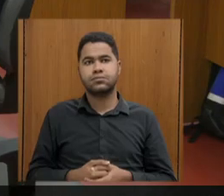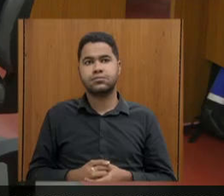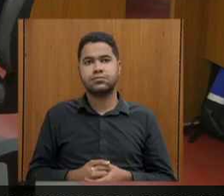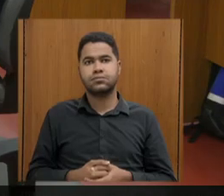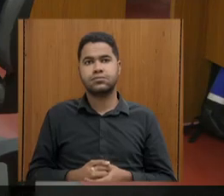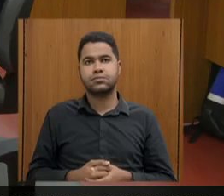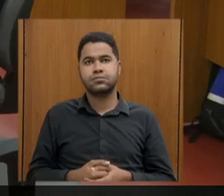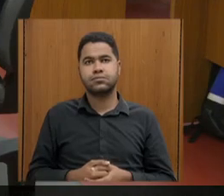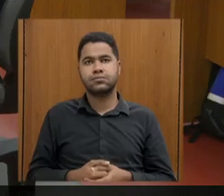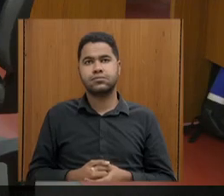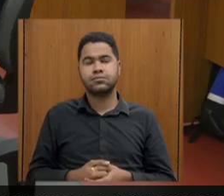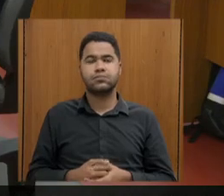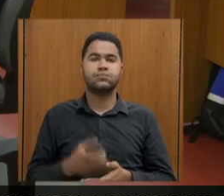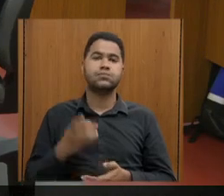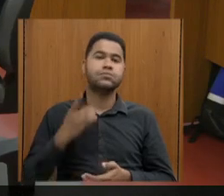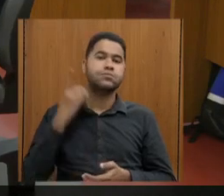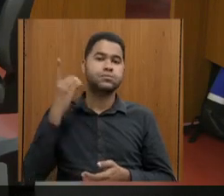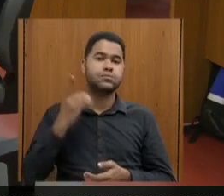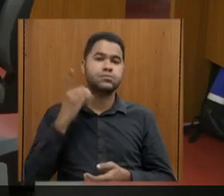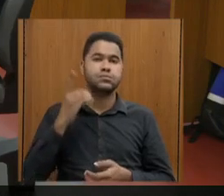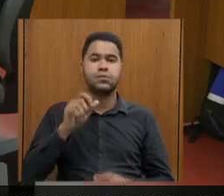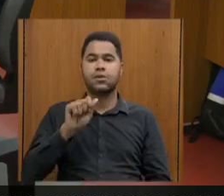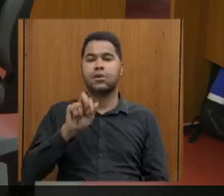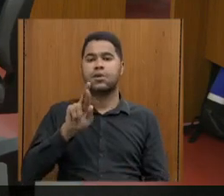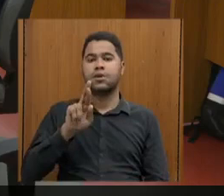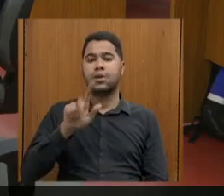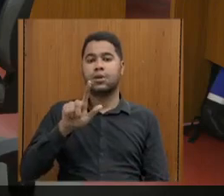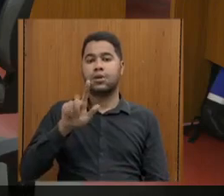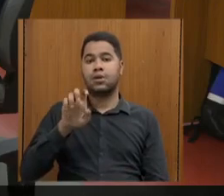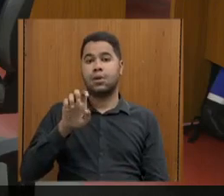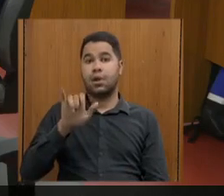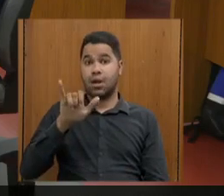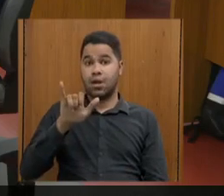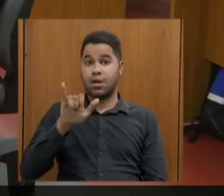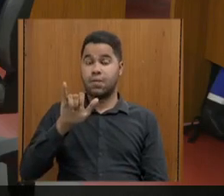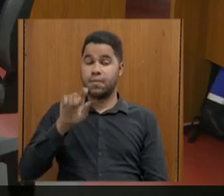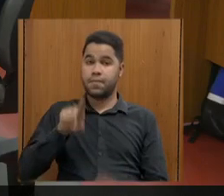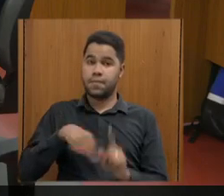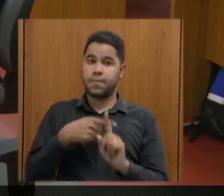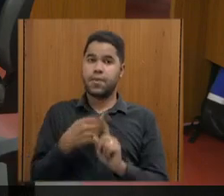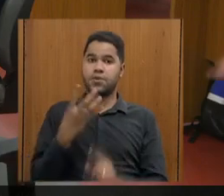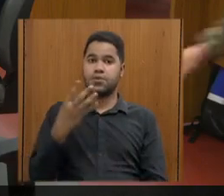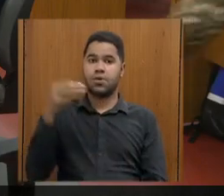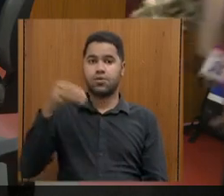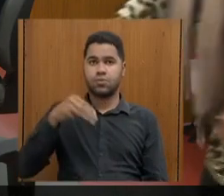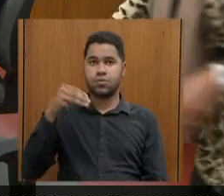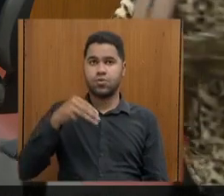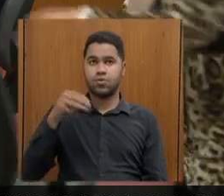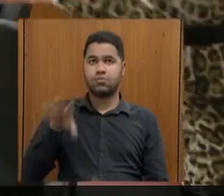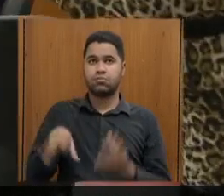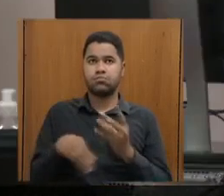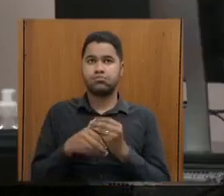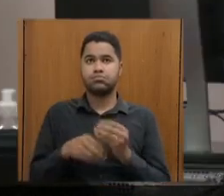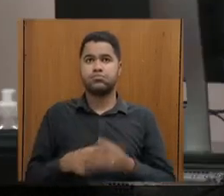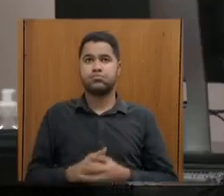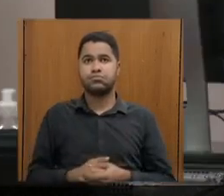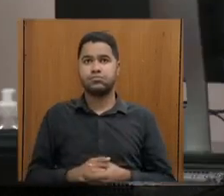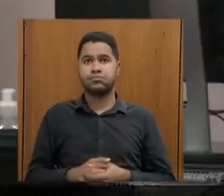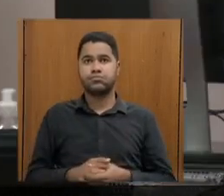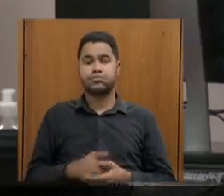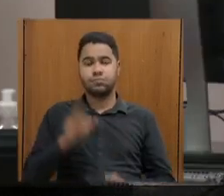tu é deitado ali Santiago tem 4 minutos para considerações finais